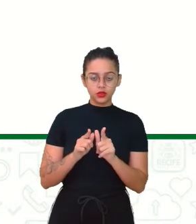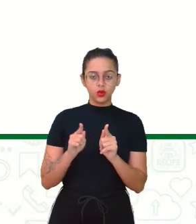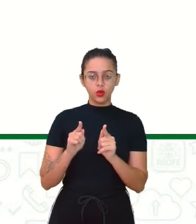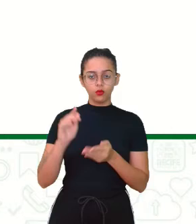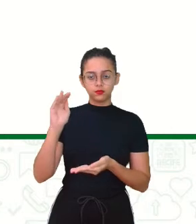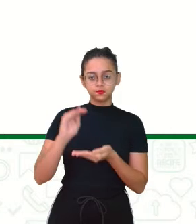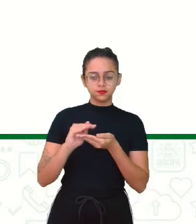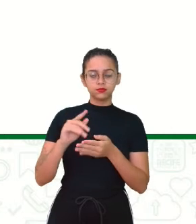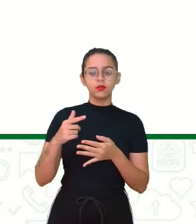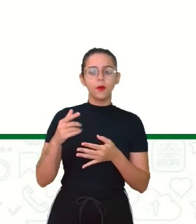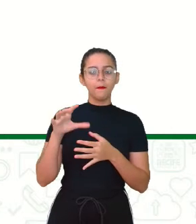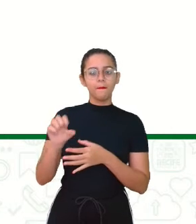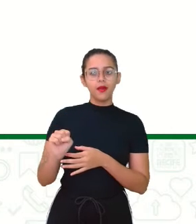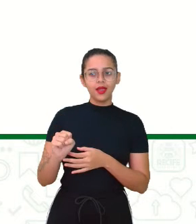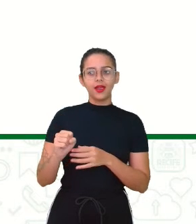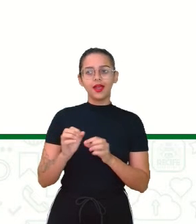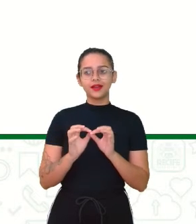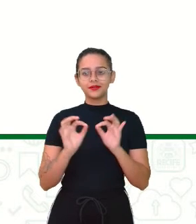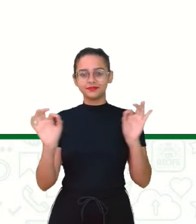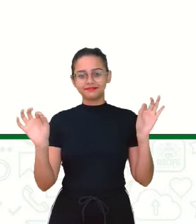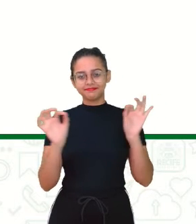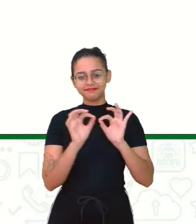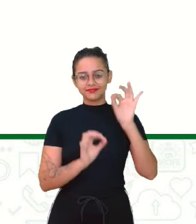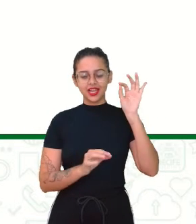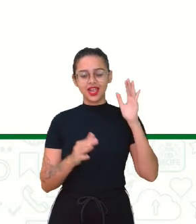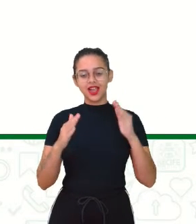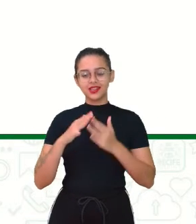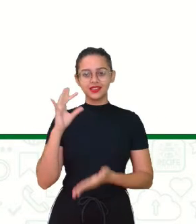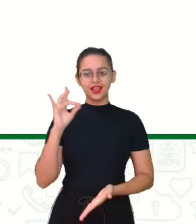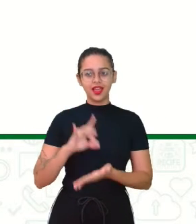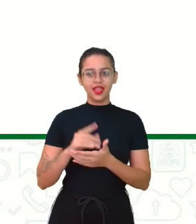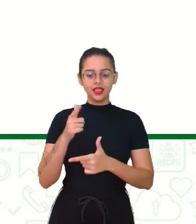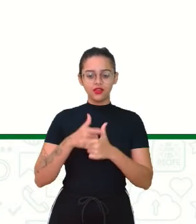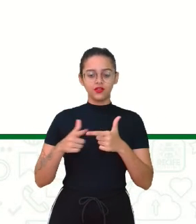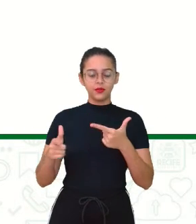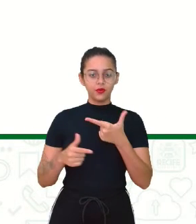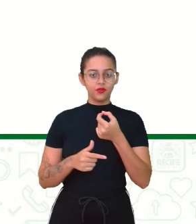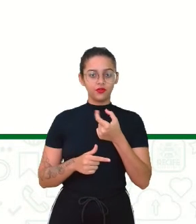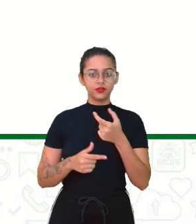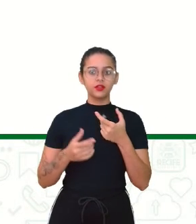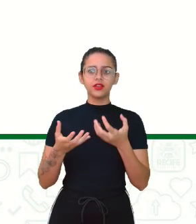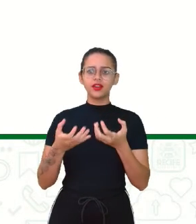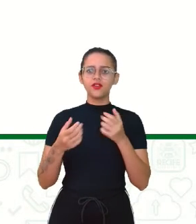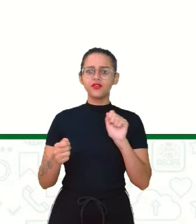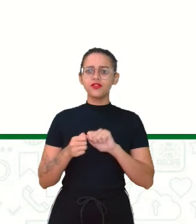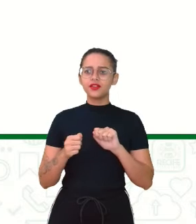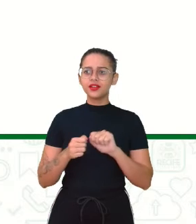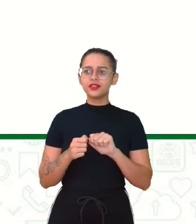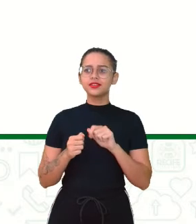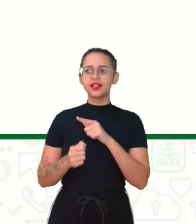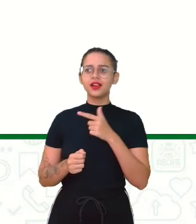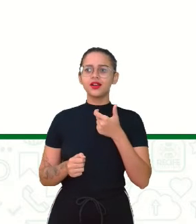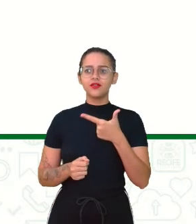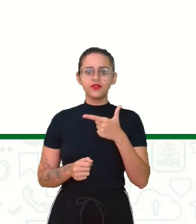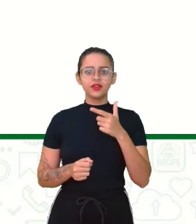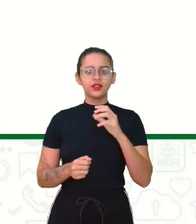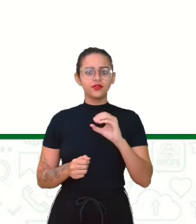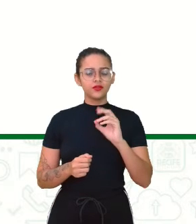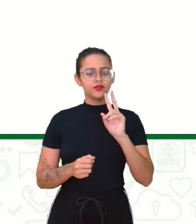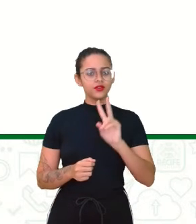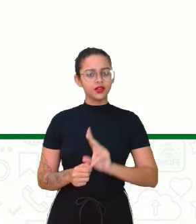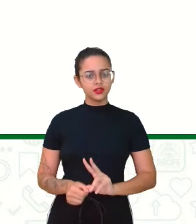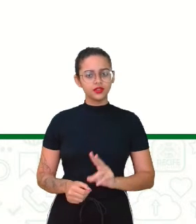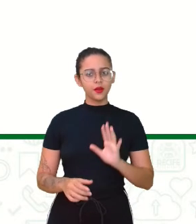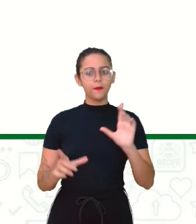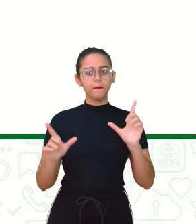as dimensões daquela casa real e dividir por 20. Porque eu estou querendo fazer com que ela seja 20 vezes